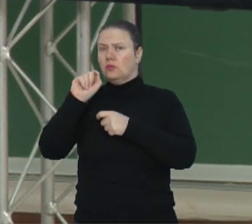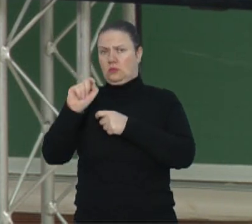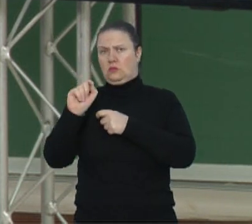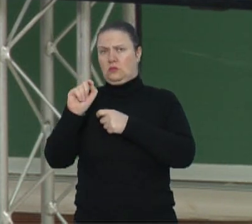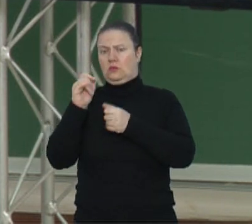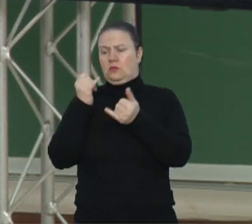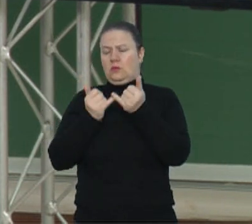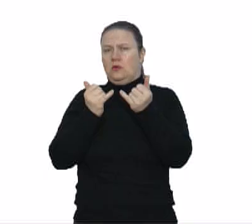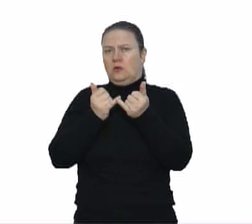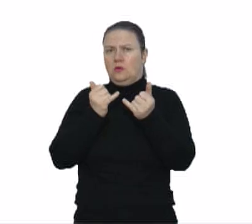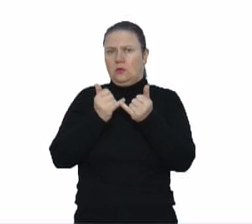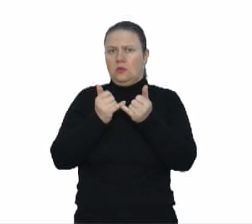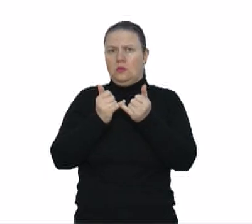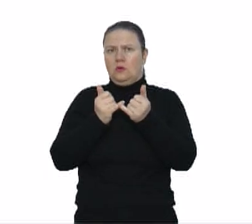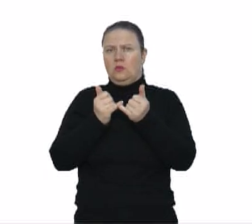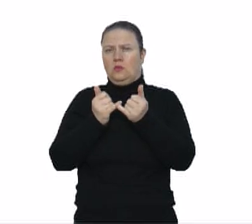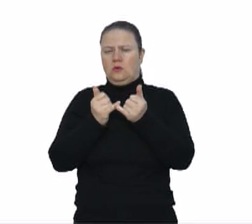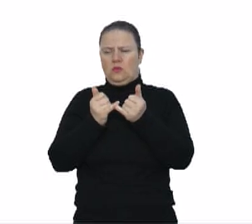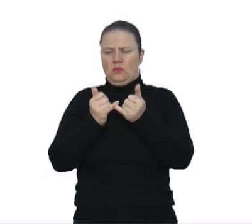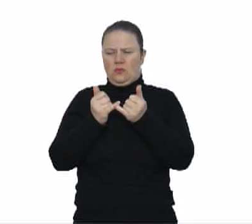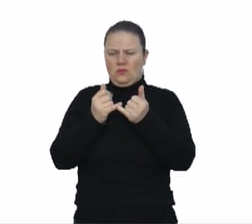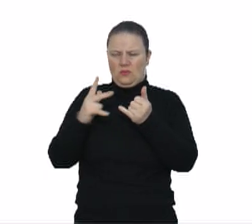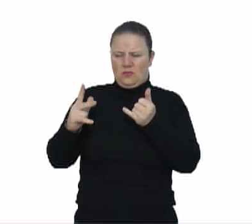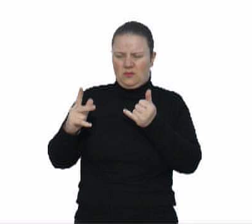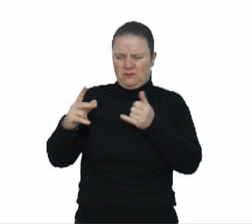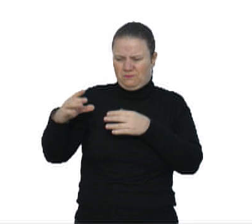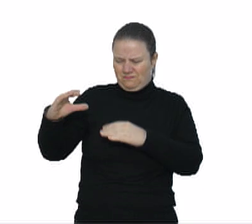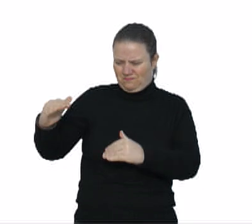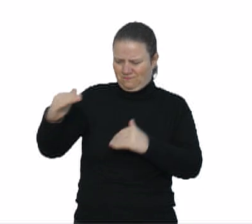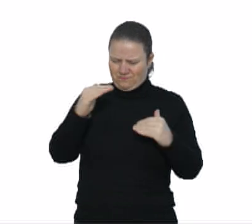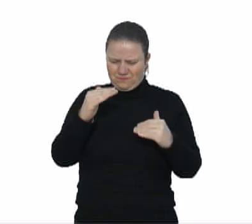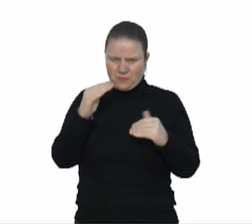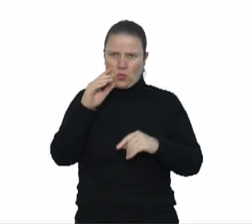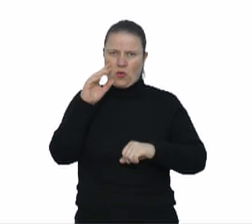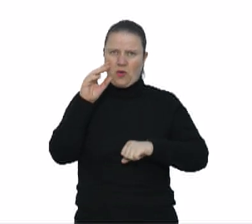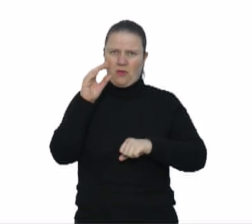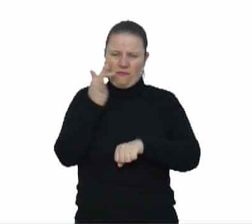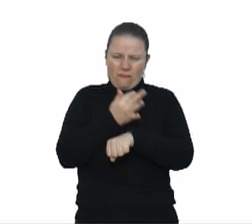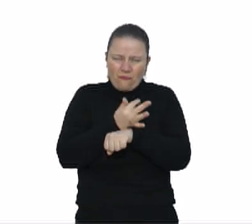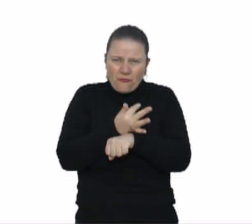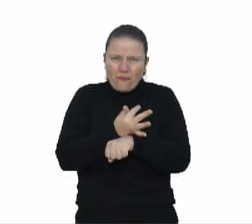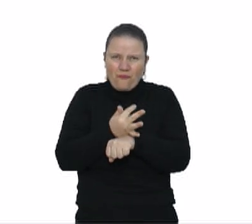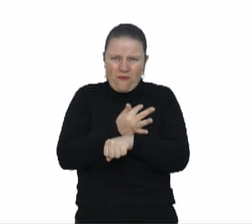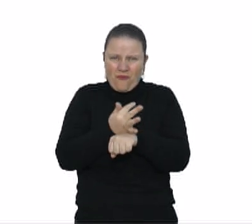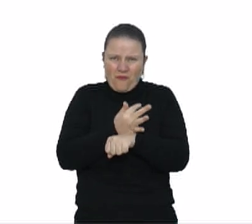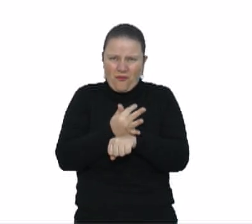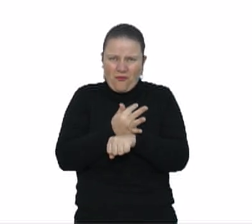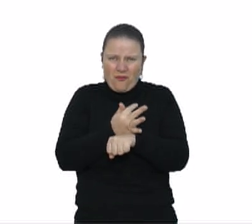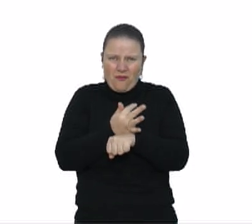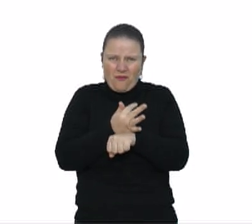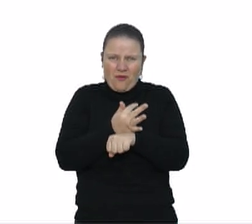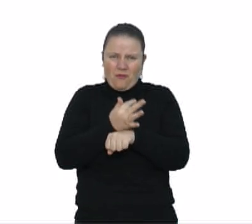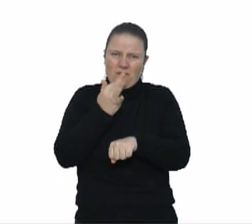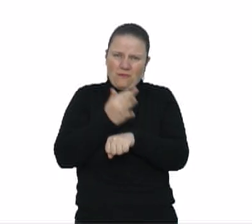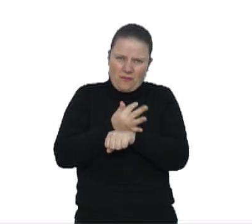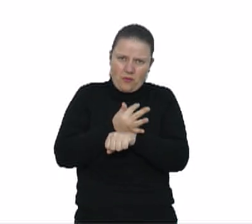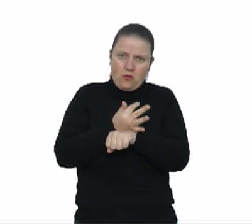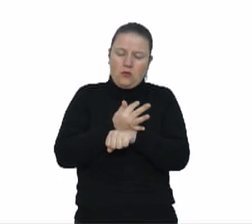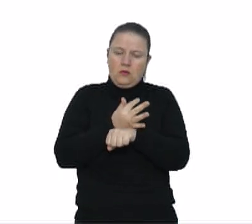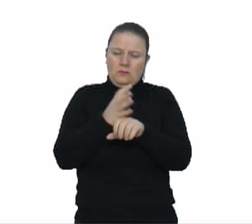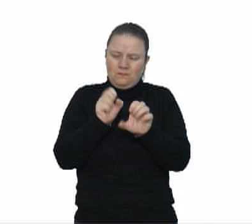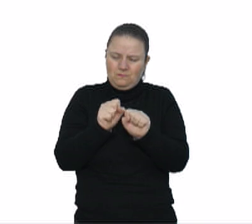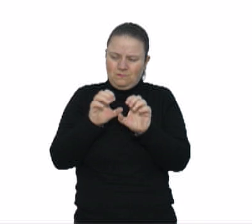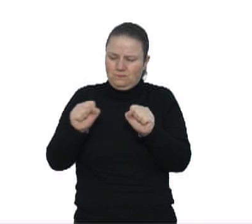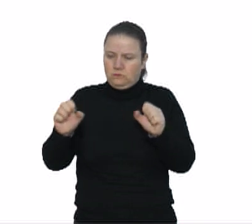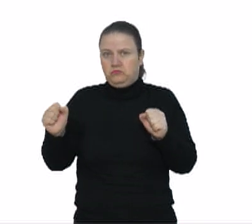pedaço, talvez, de caminhão, é um pedaço de ferro, né? Então ele está todo amassado, não sabemos se foi